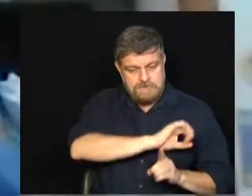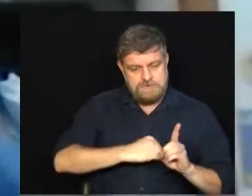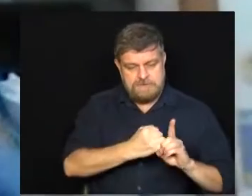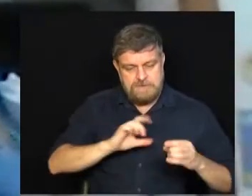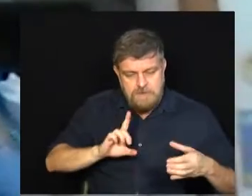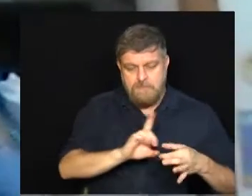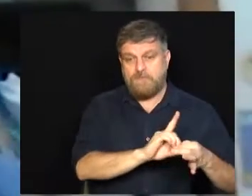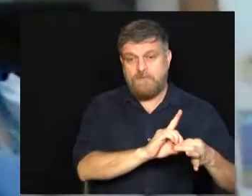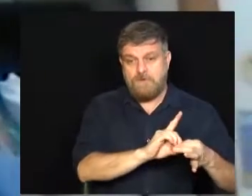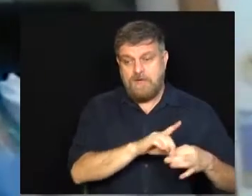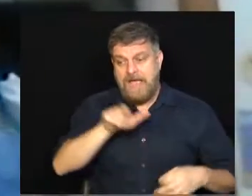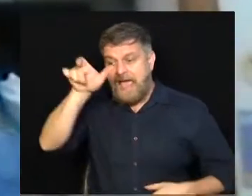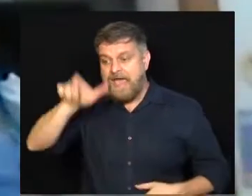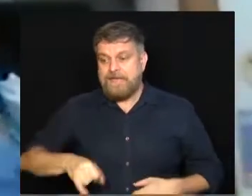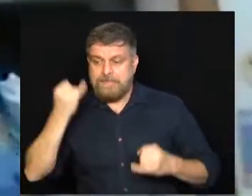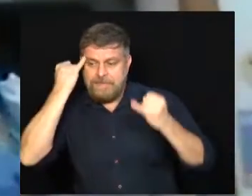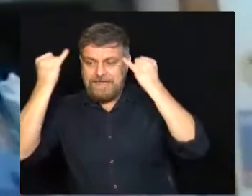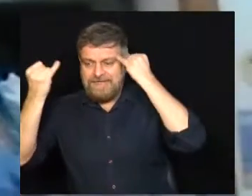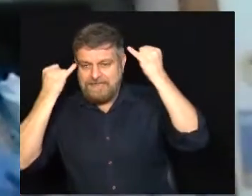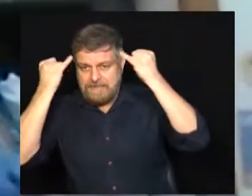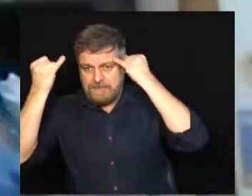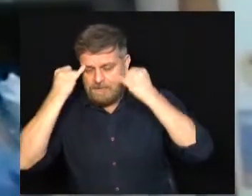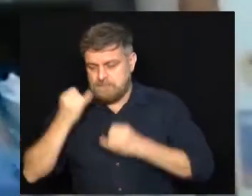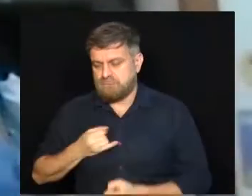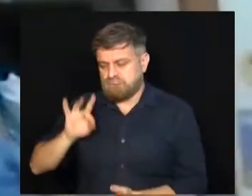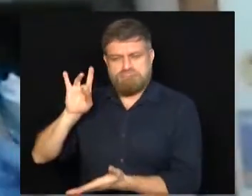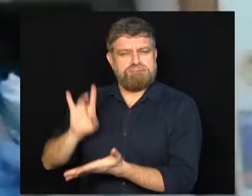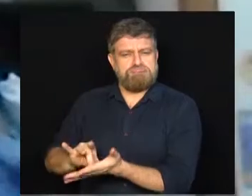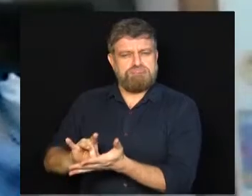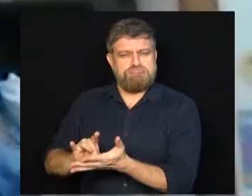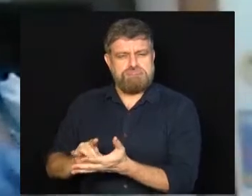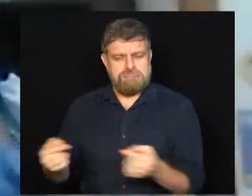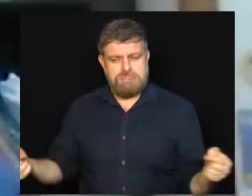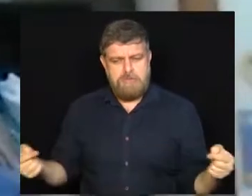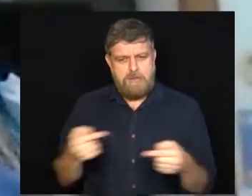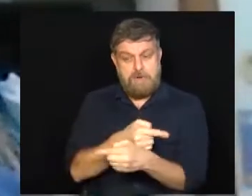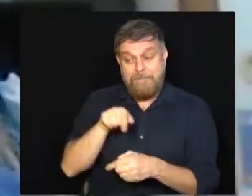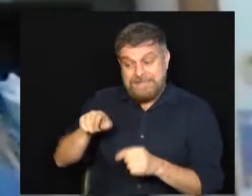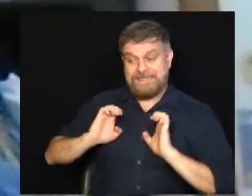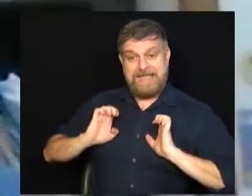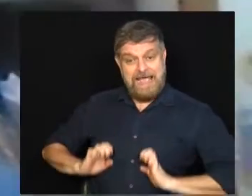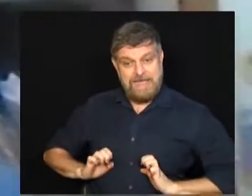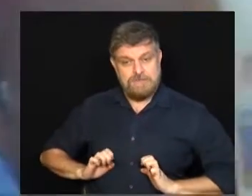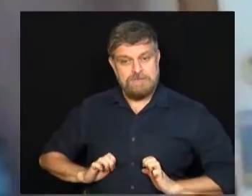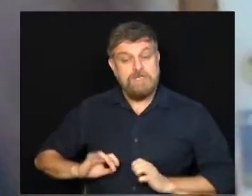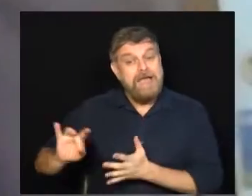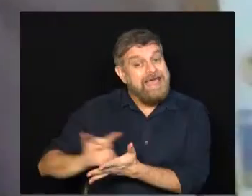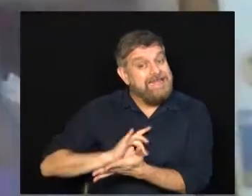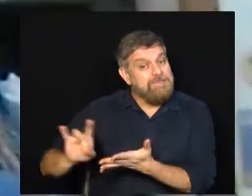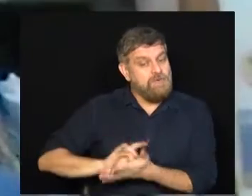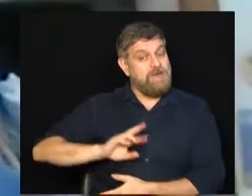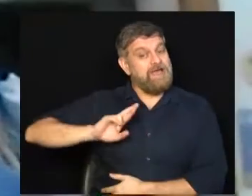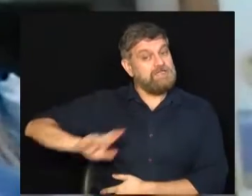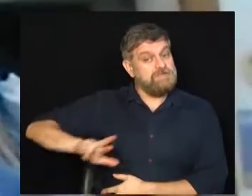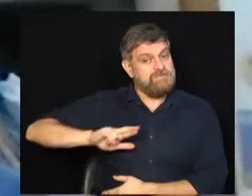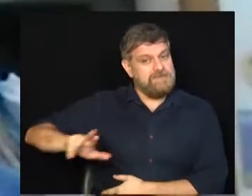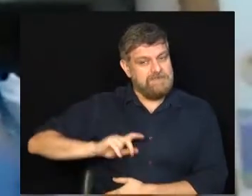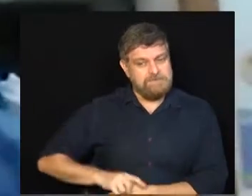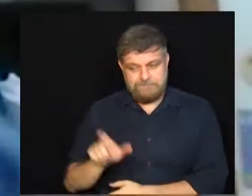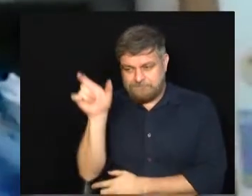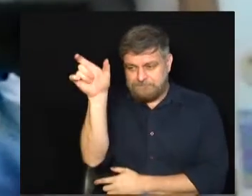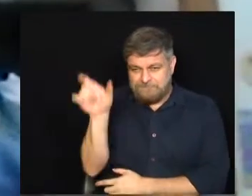ele quer fazer valer as suas ideias, o que é legítimo, desde que, claro, por meios éticos. O inimigo é diferente, o inimigo quer a